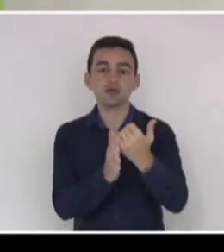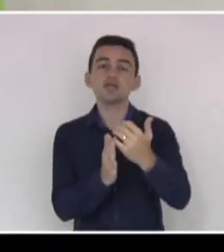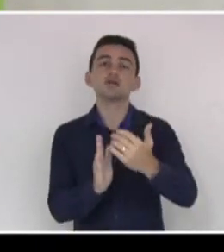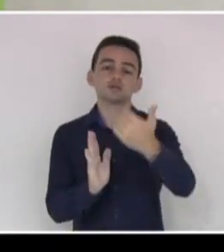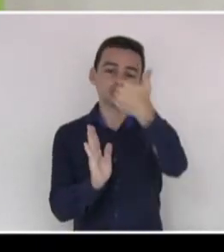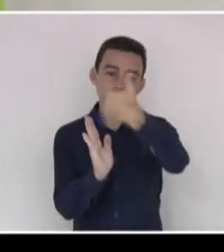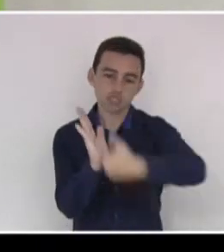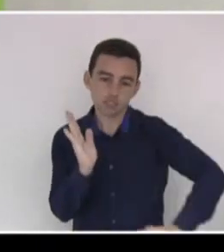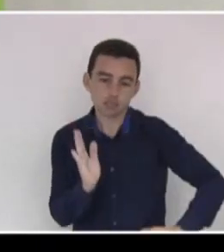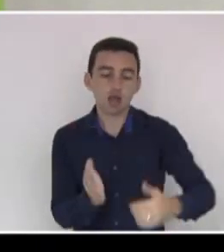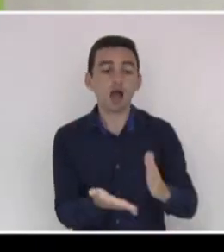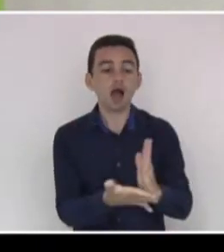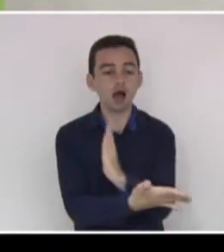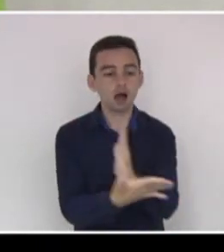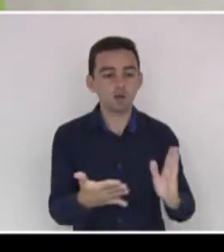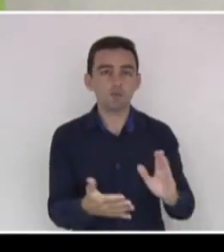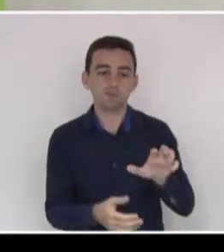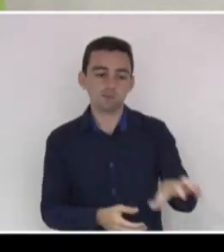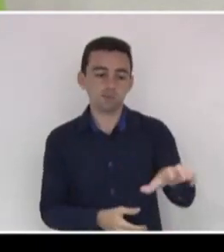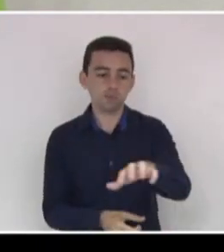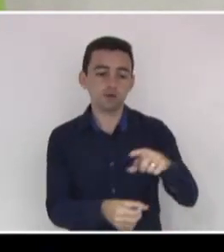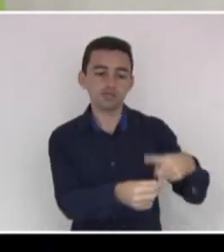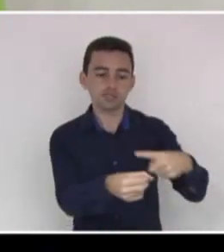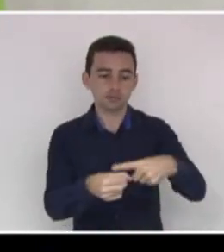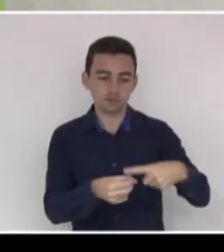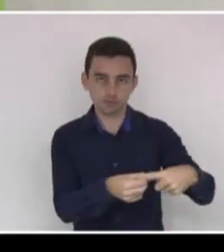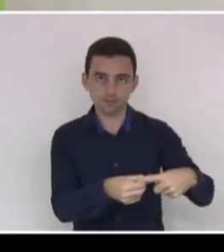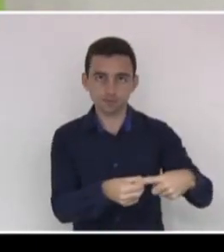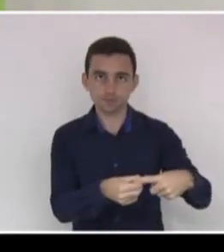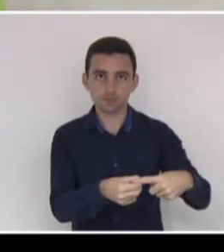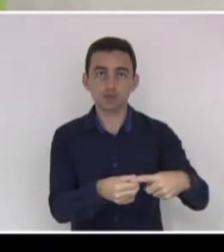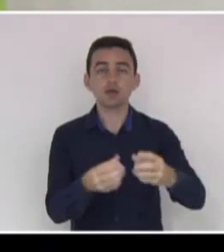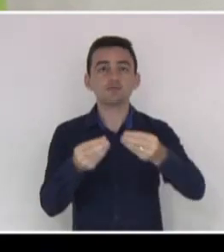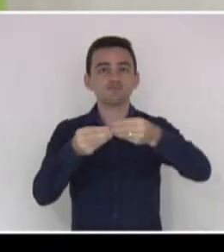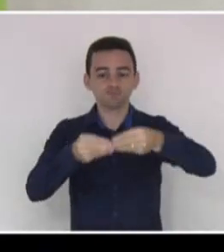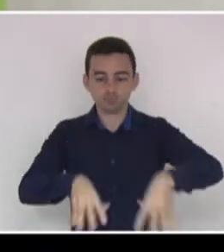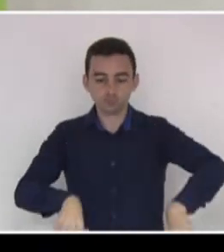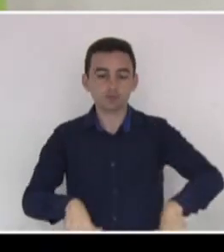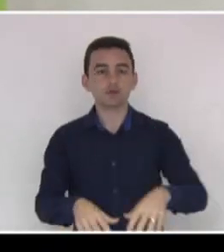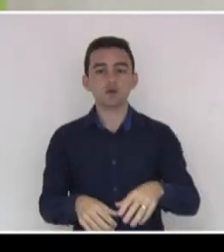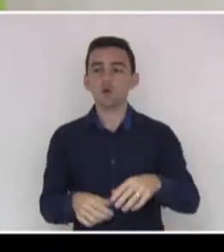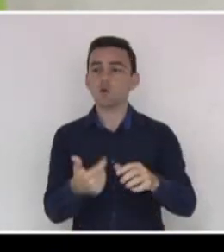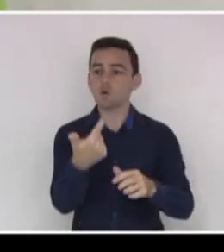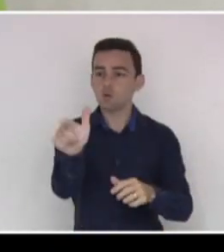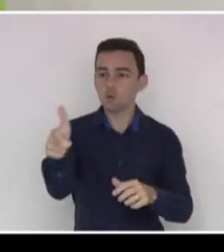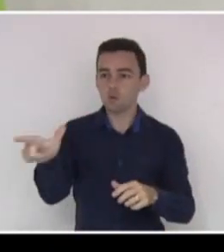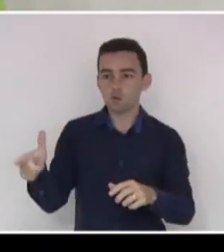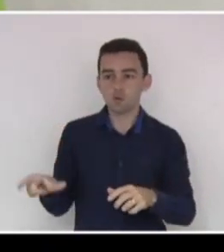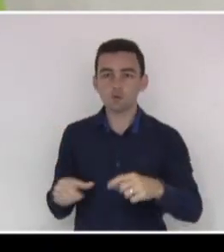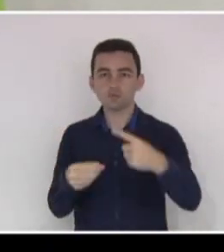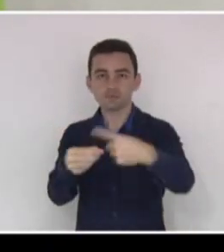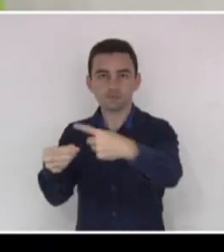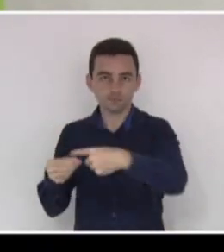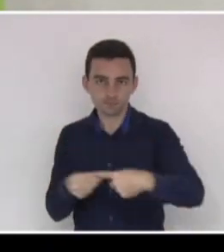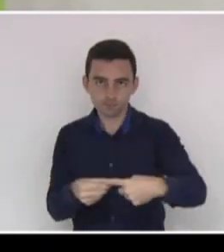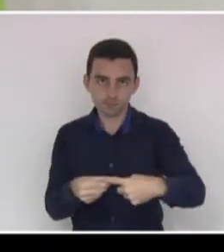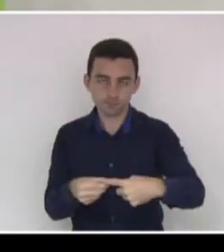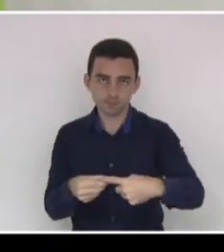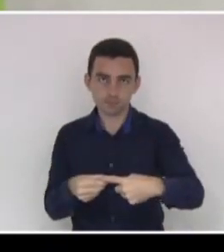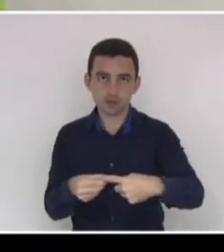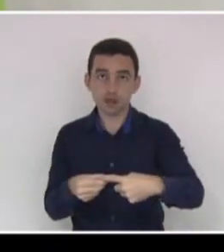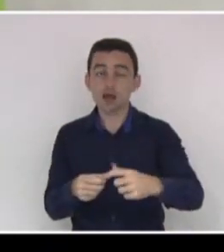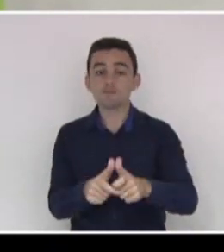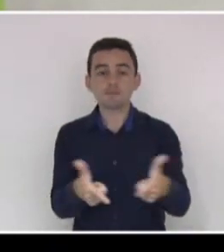poucos municípios, em prejuízo de todos os demais municípios. A grande maioria